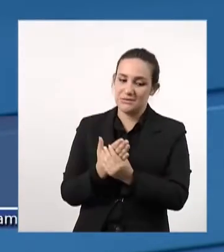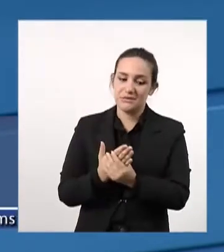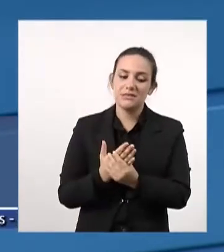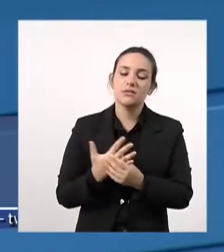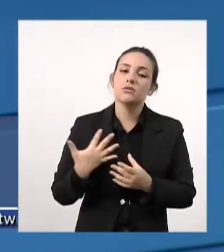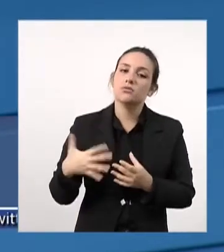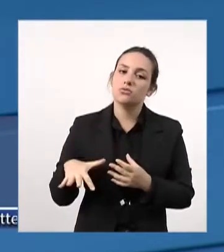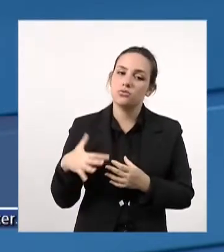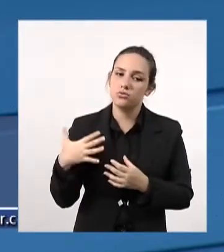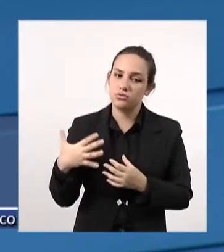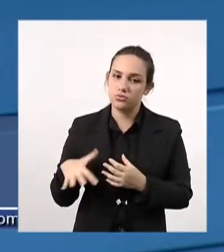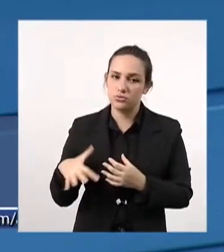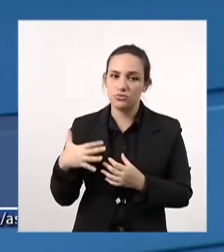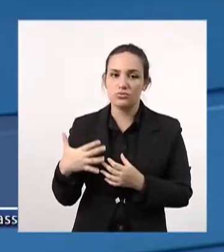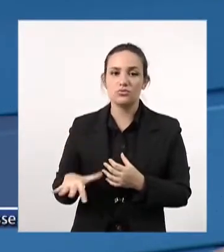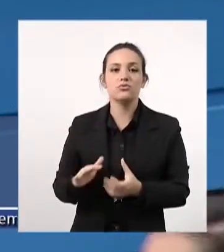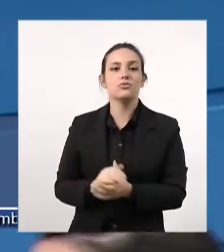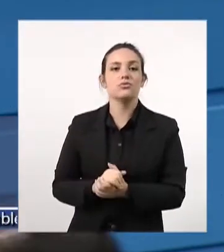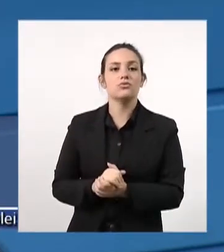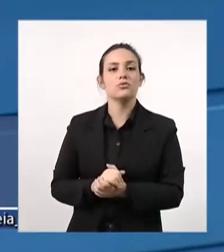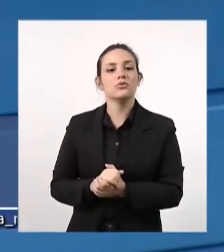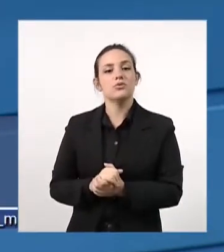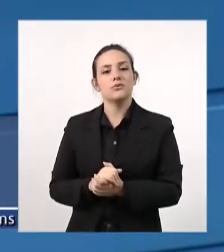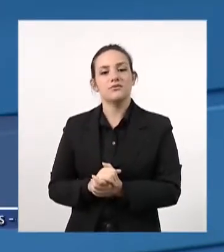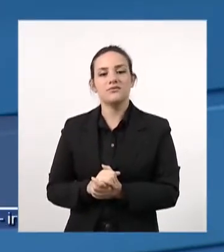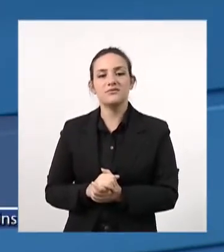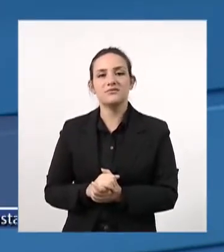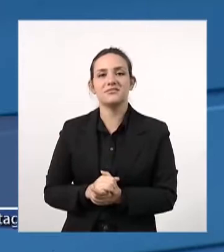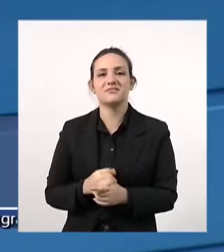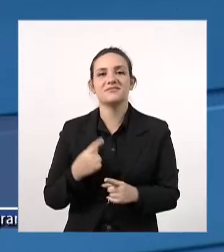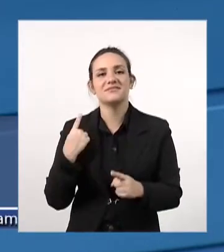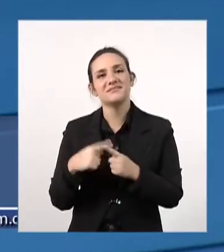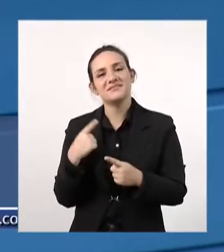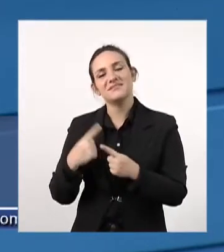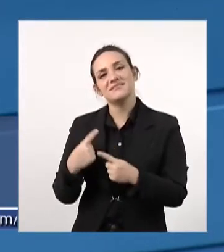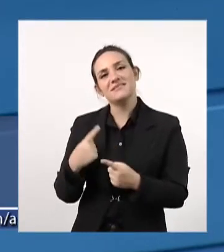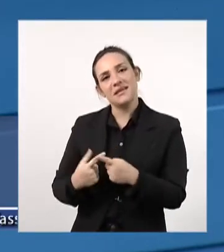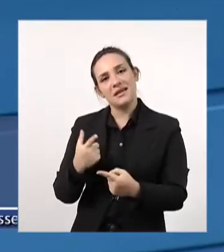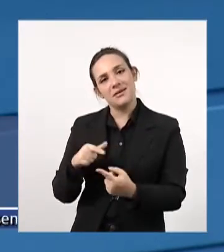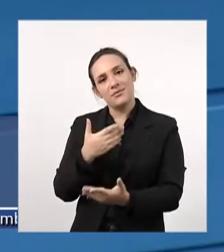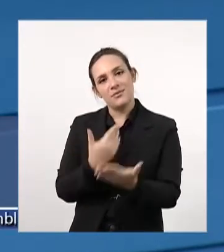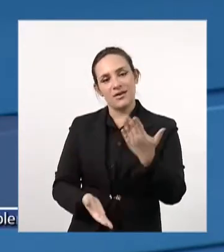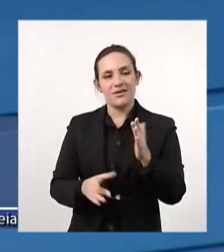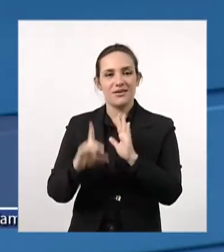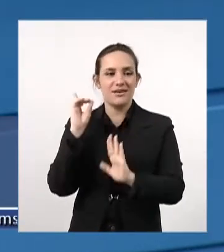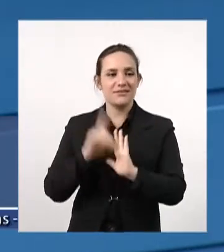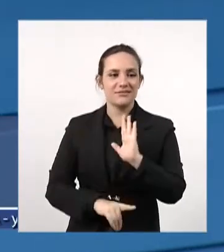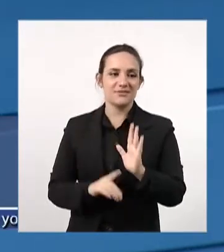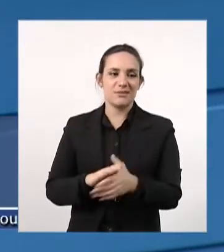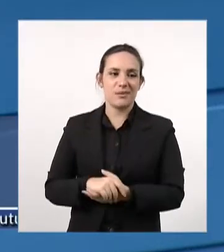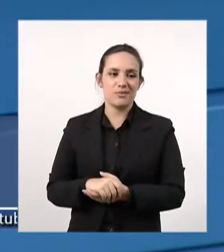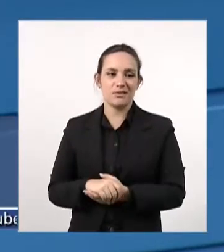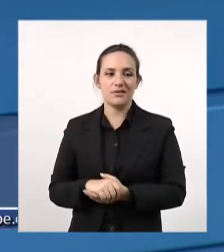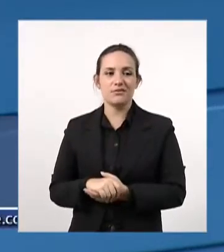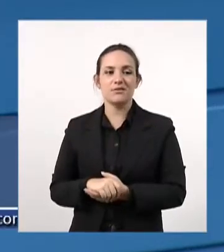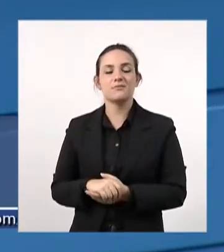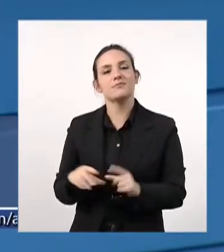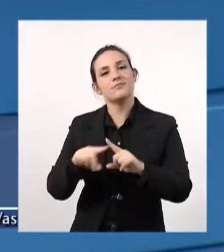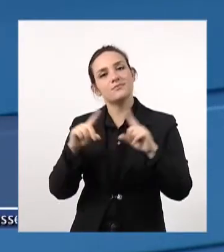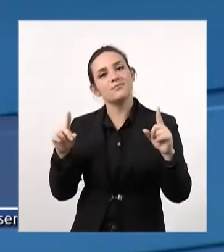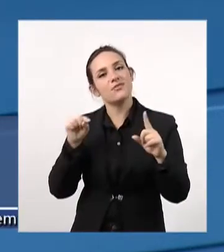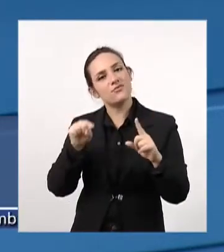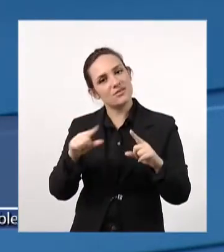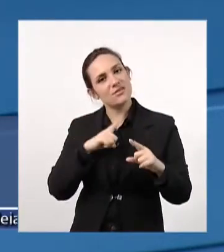matérias que tratavam de tirar direito dos sul-mato-grossenses, e Vossa Excelência, com a paciência que lhe